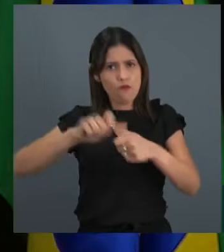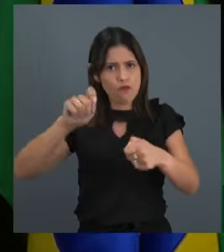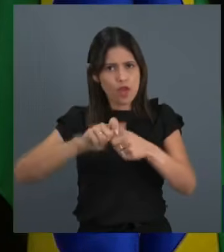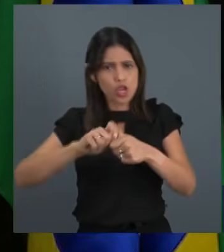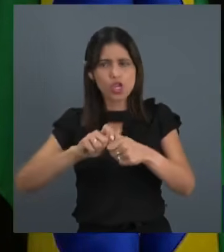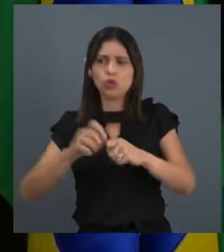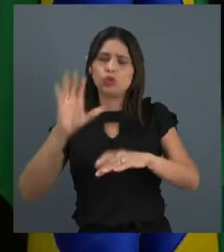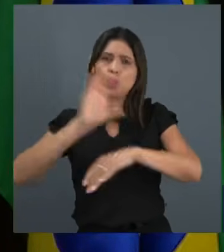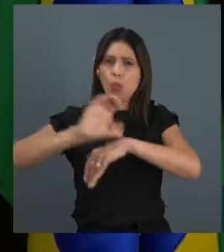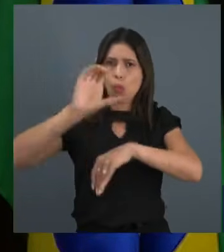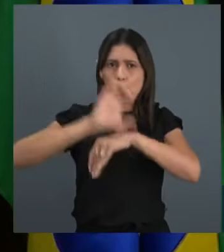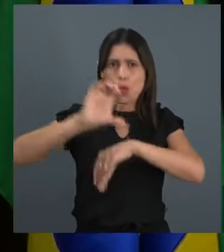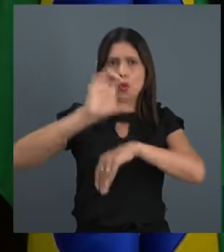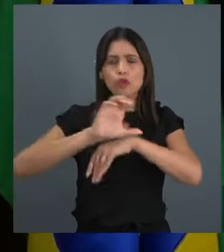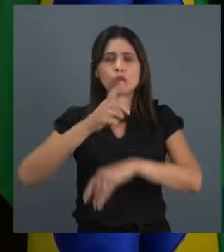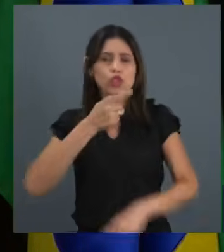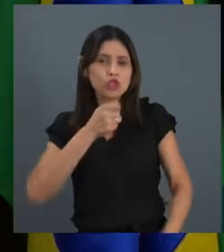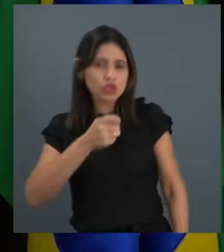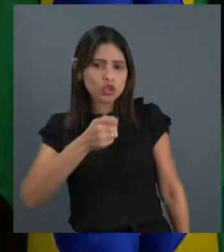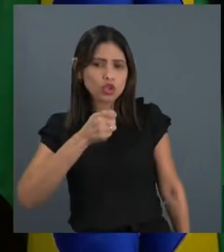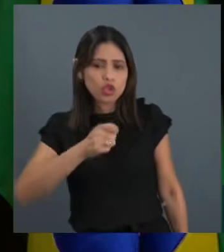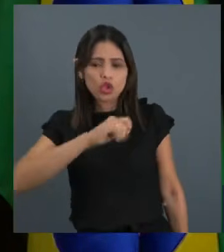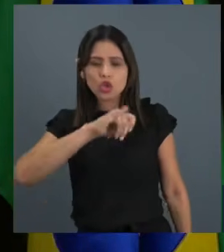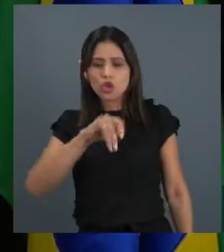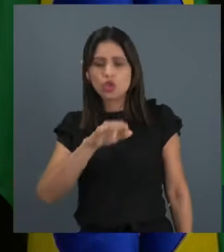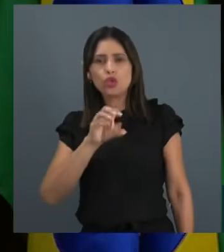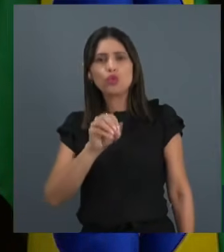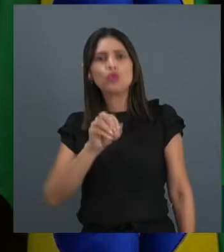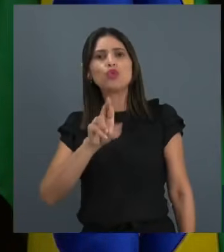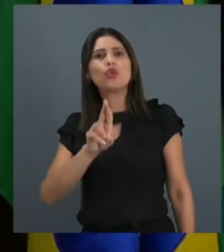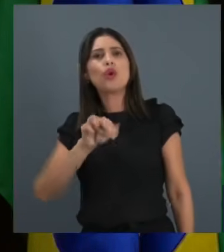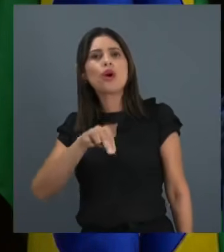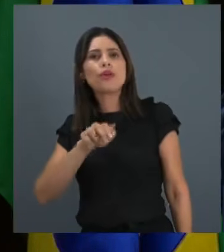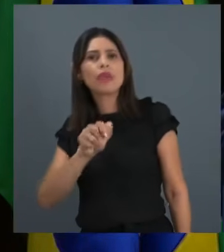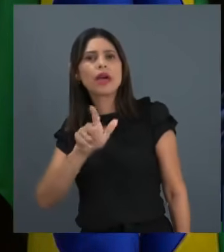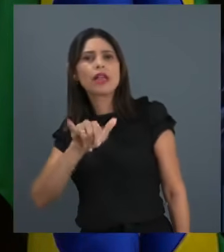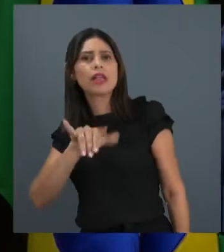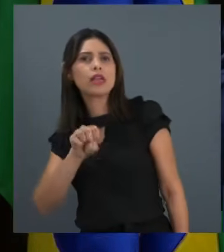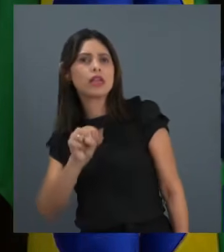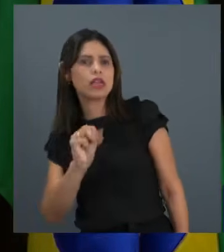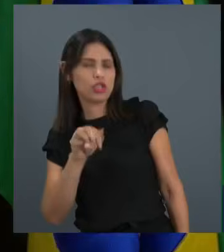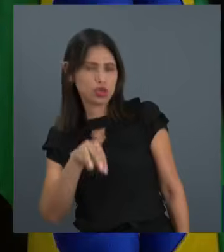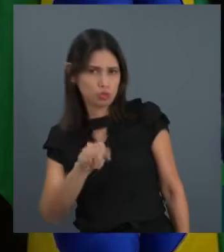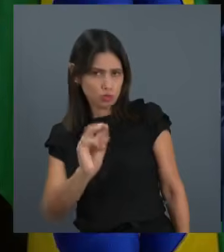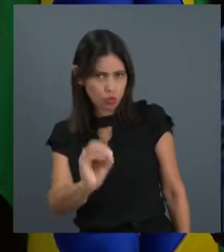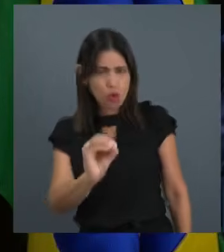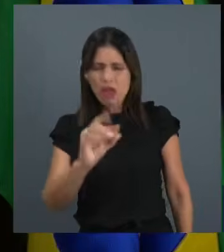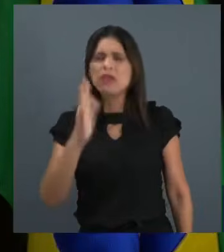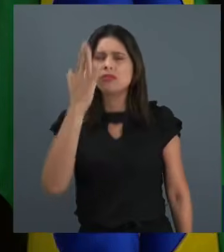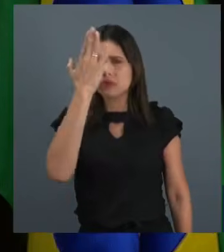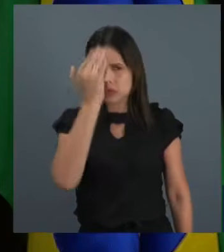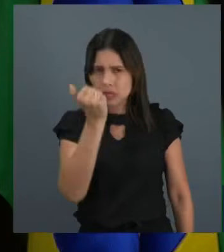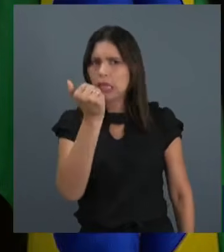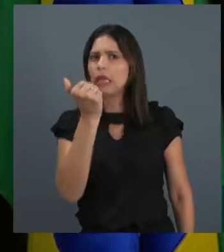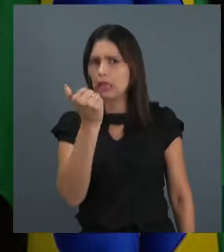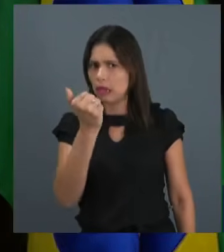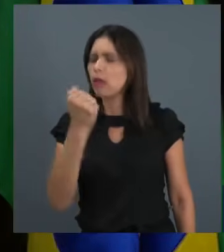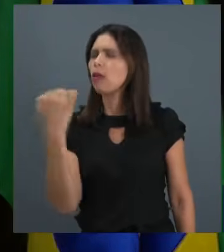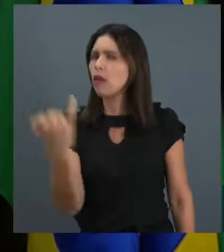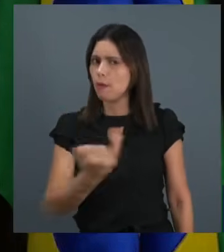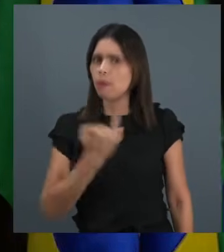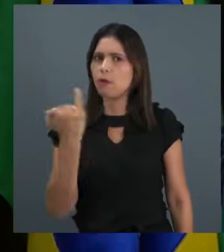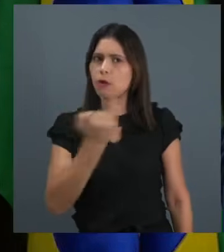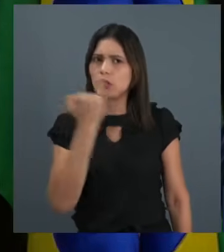curso, mas fiz jornalismo e sei da importância, como é uma missão importante a dos jornalistas